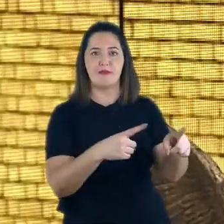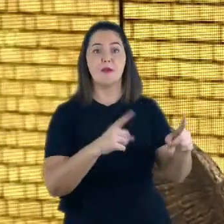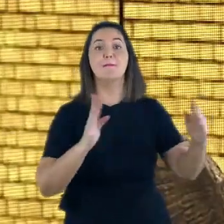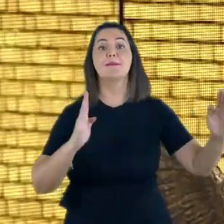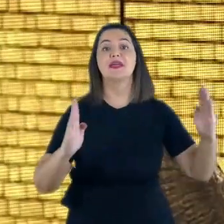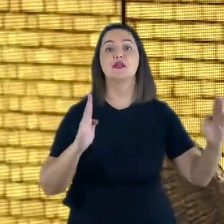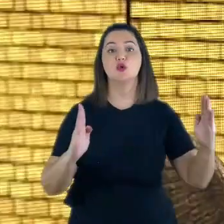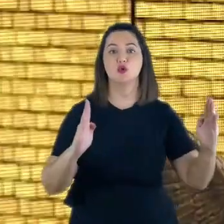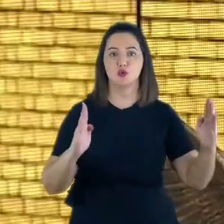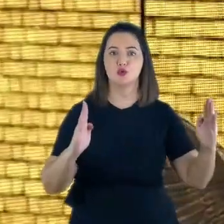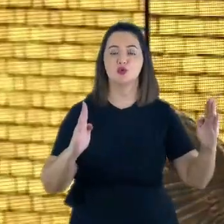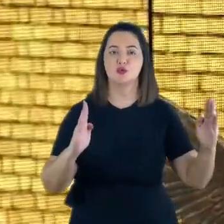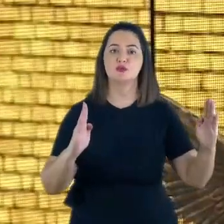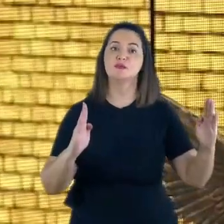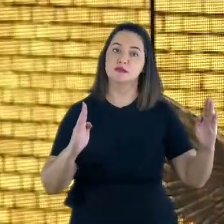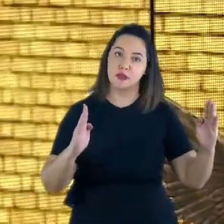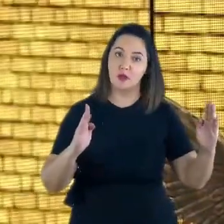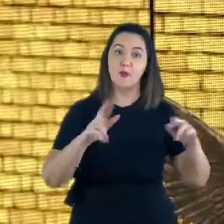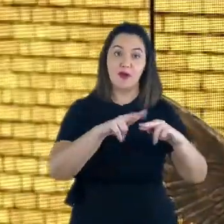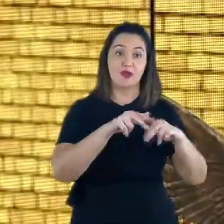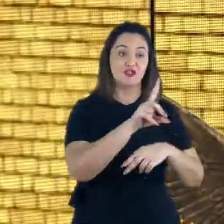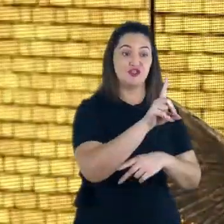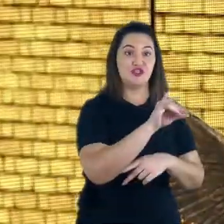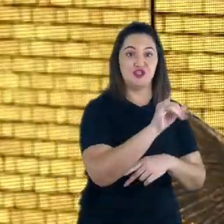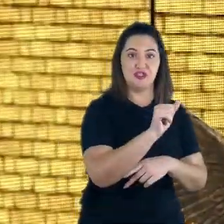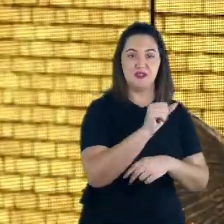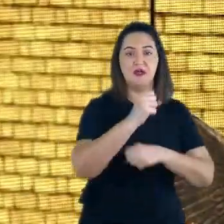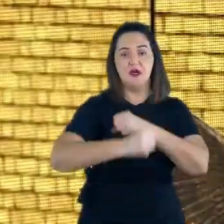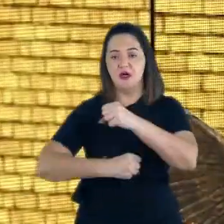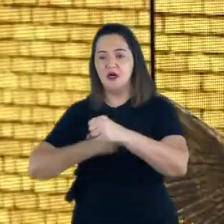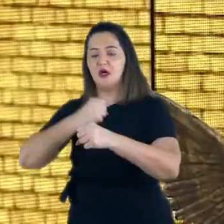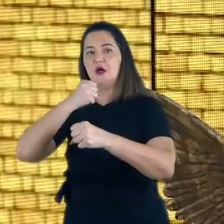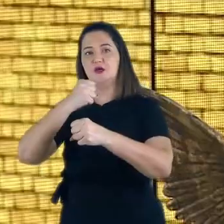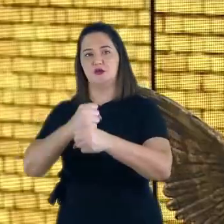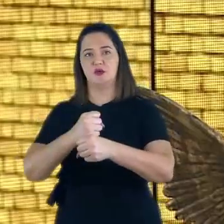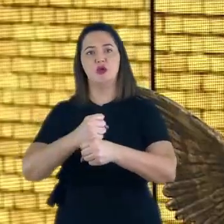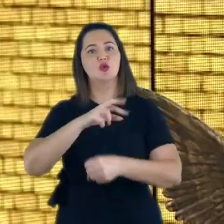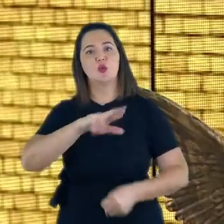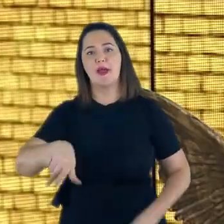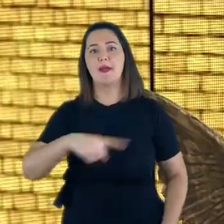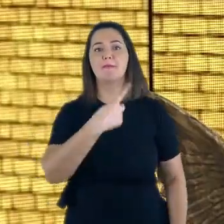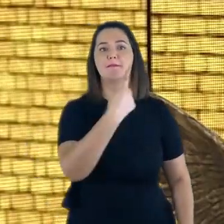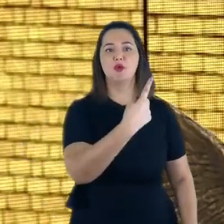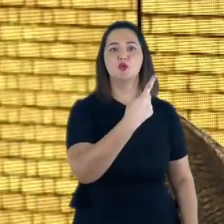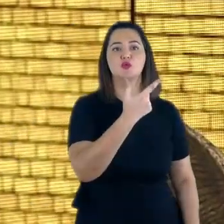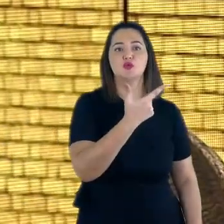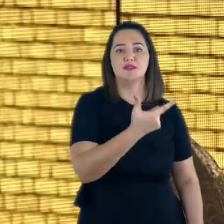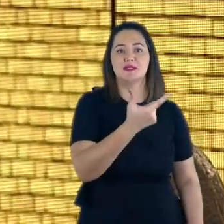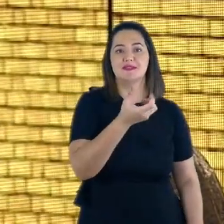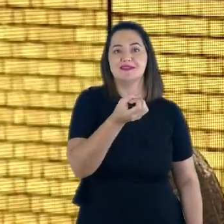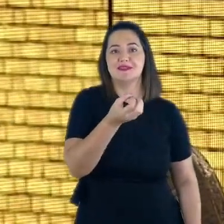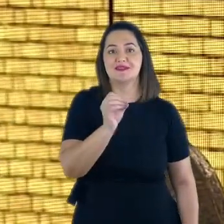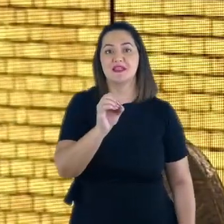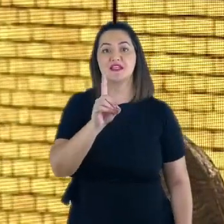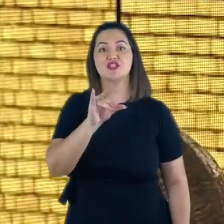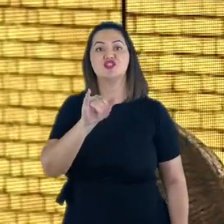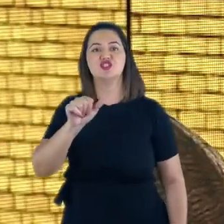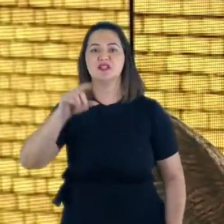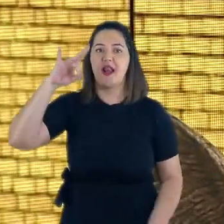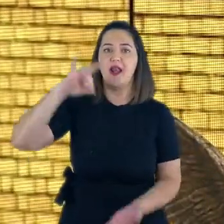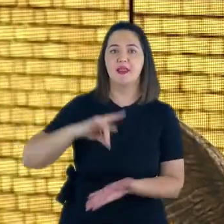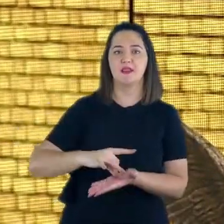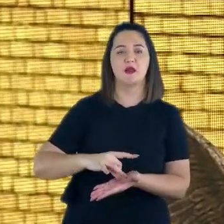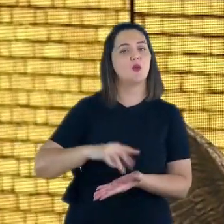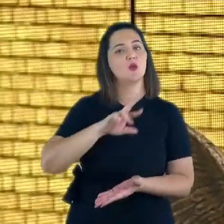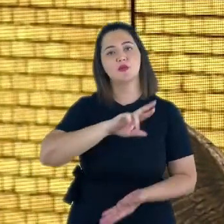grande e vasto período. Ou seja, pelo princípio dia-ano, nós estamos falando não de 1260 dias literais, porém